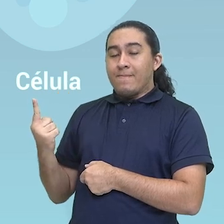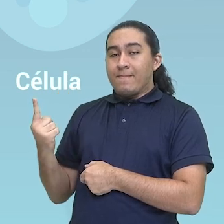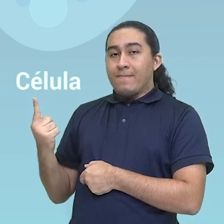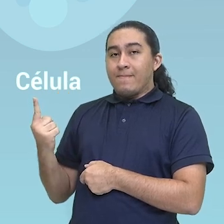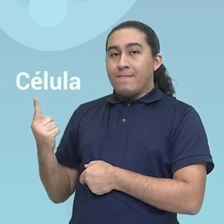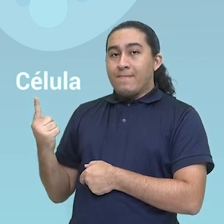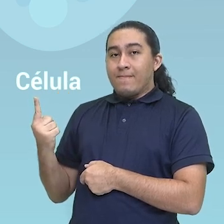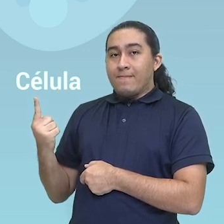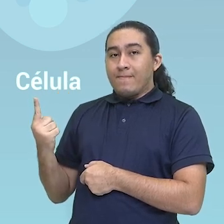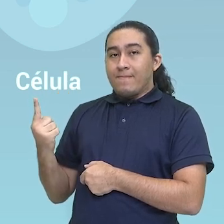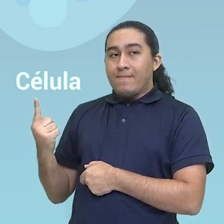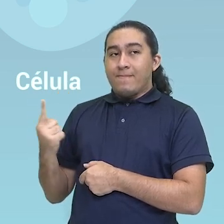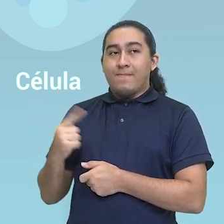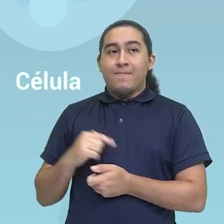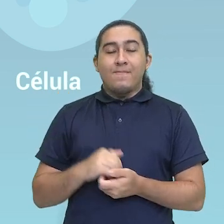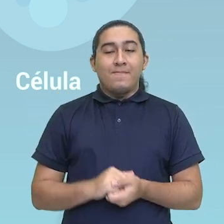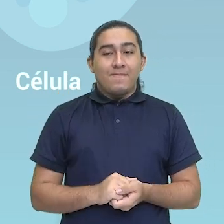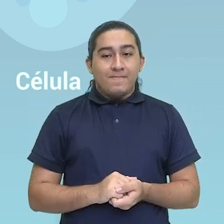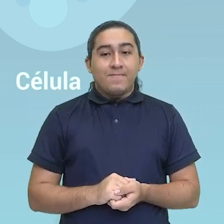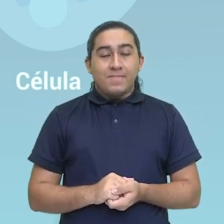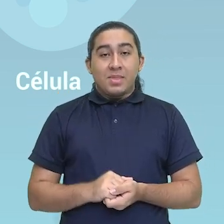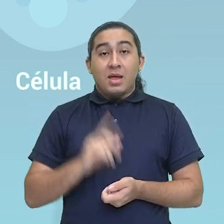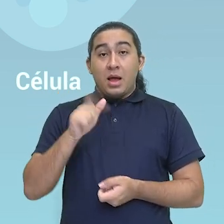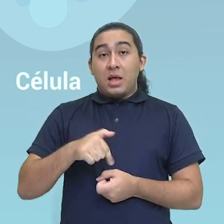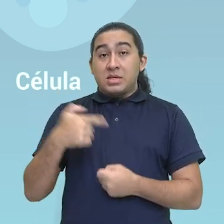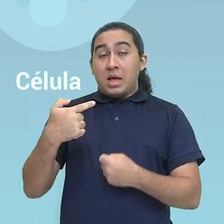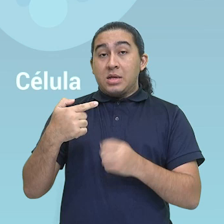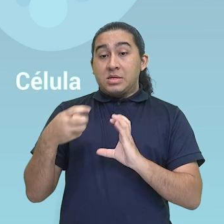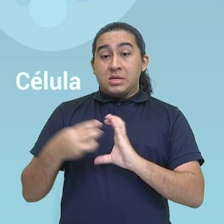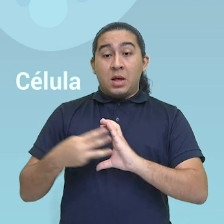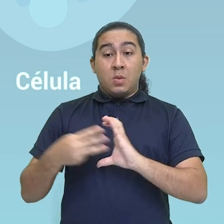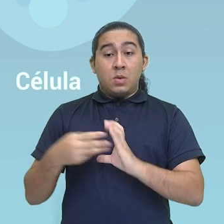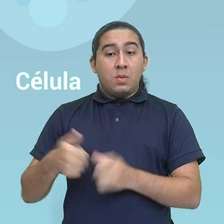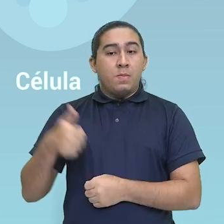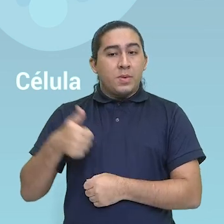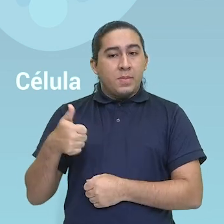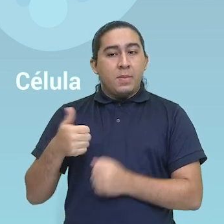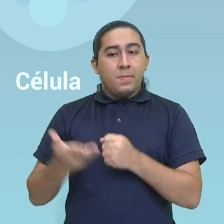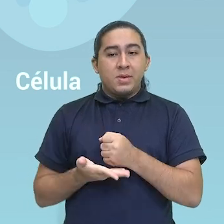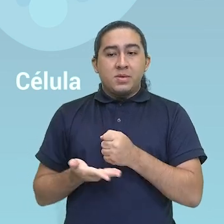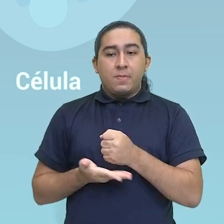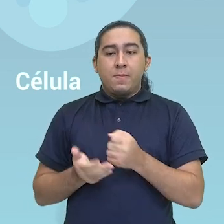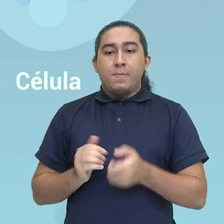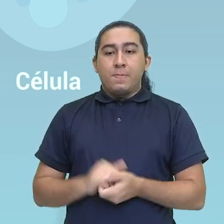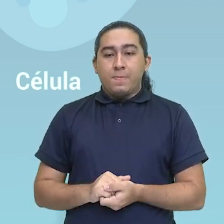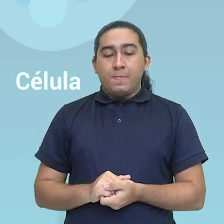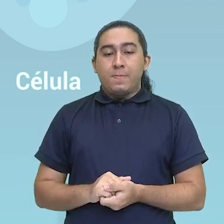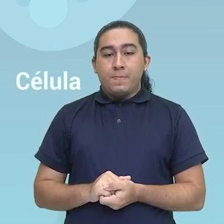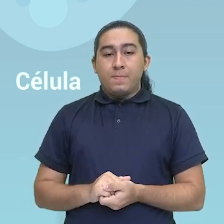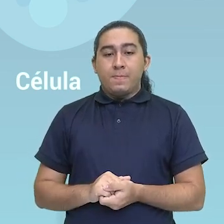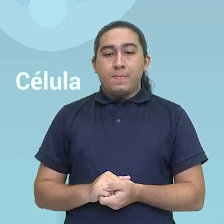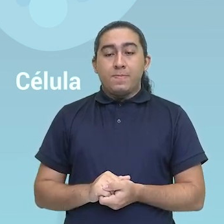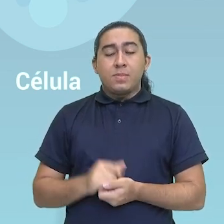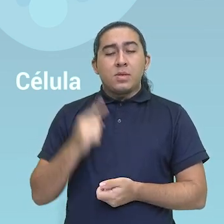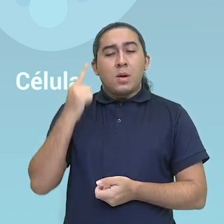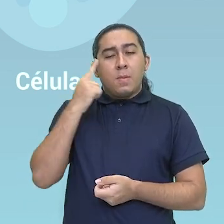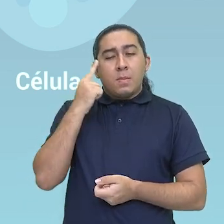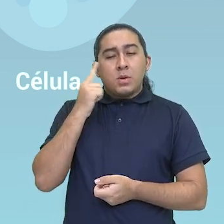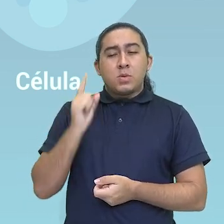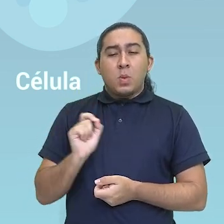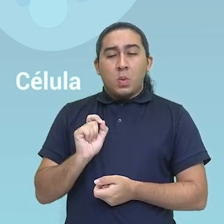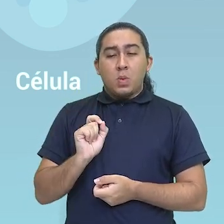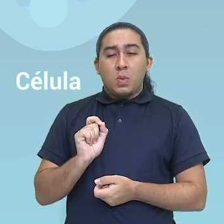ancestral, que, a partir daí, deu origem à primeira célula primitiva. Então, eles imaginaram que esse